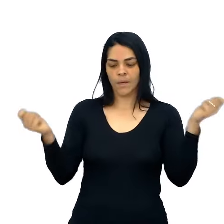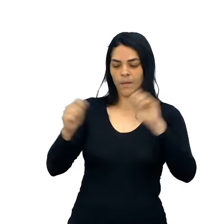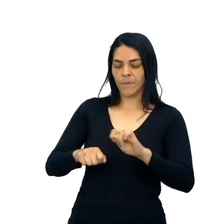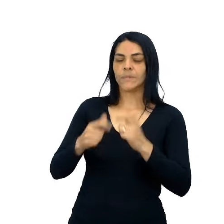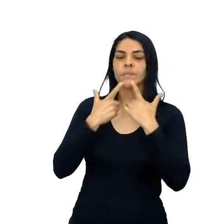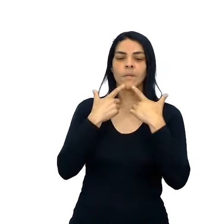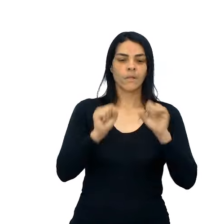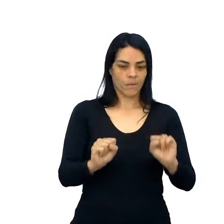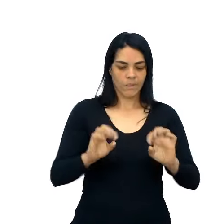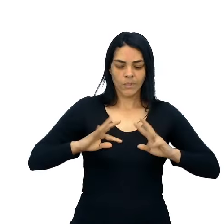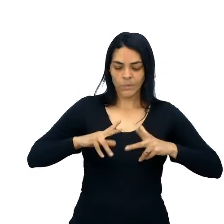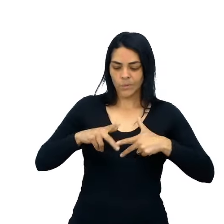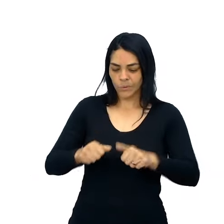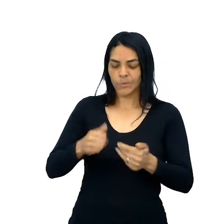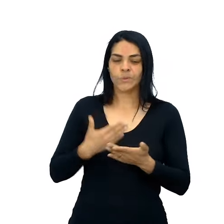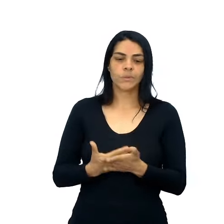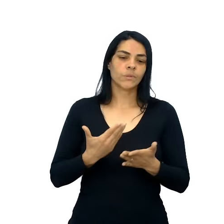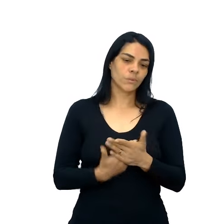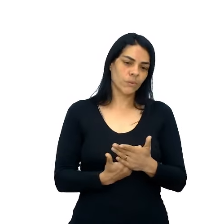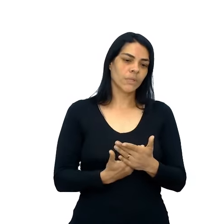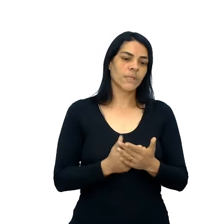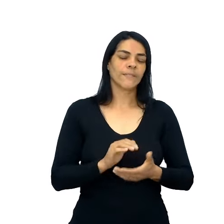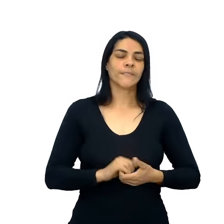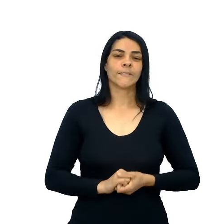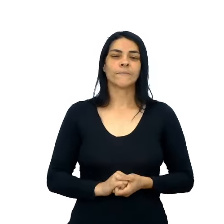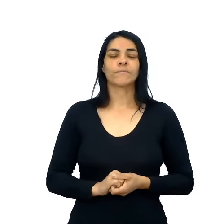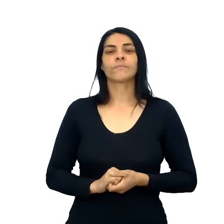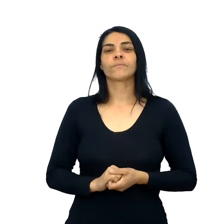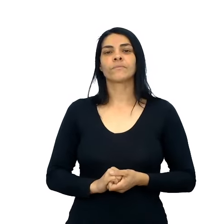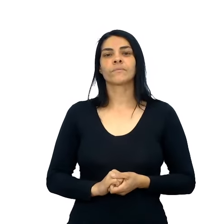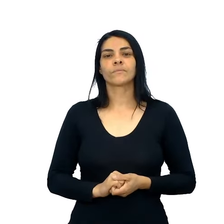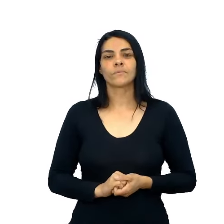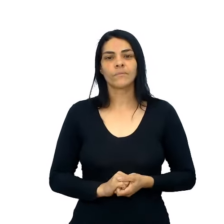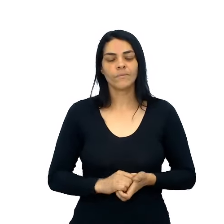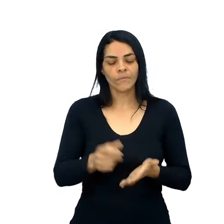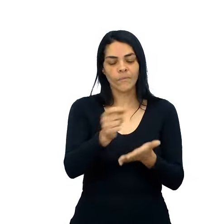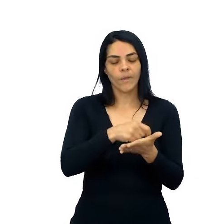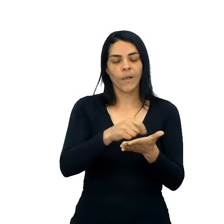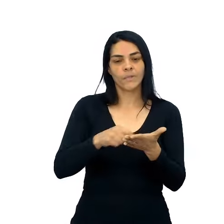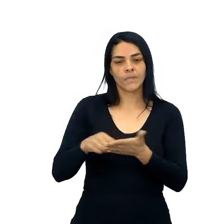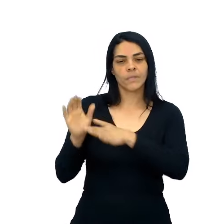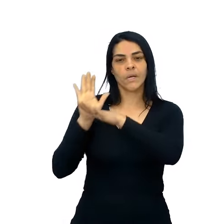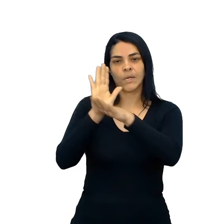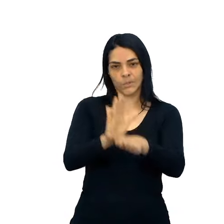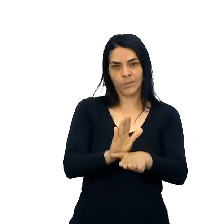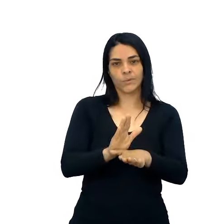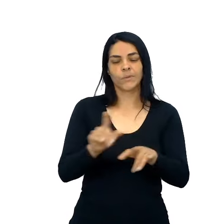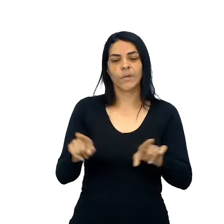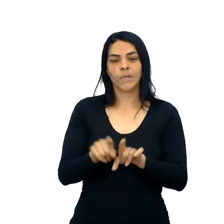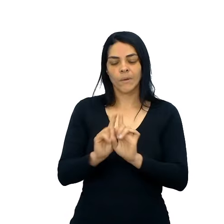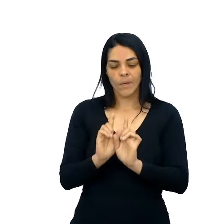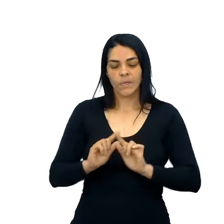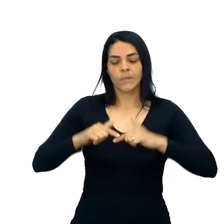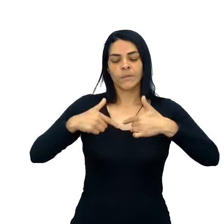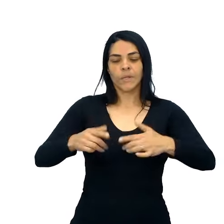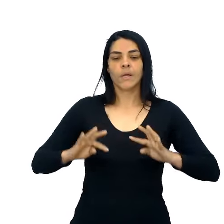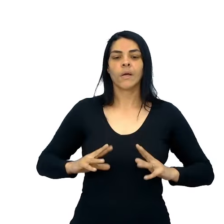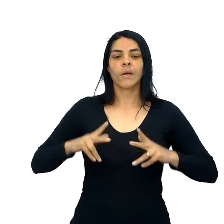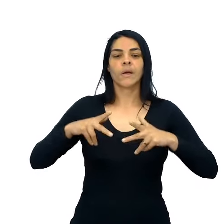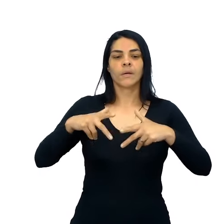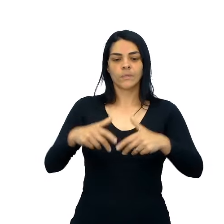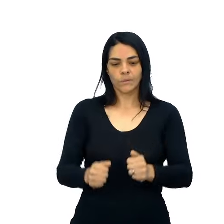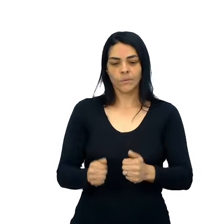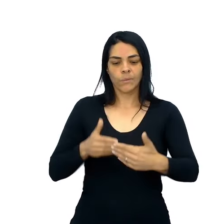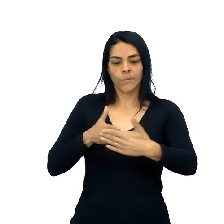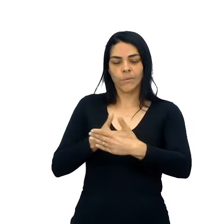dos estudantes. Dessa forma, a análise dos componentes da escrita auxilia-nos a enfrentar os obstáculos em relação à